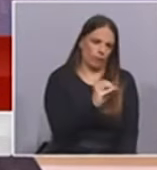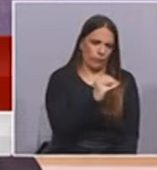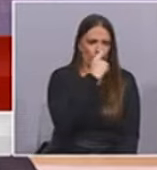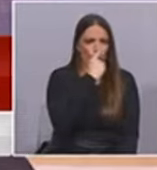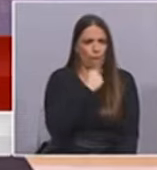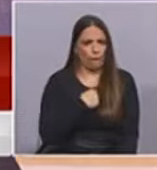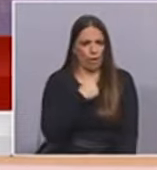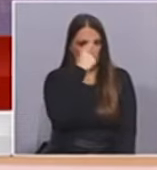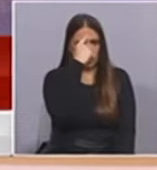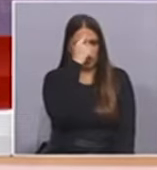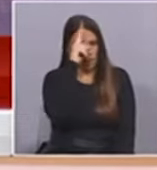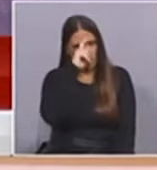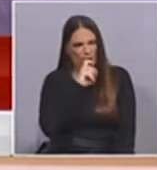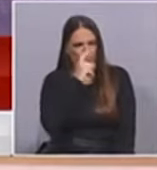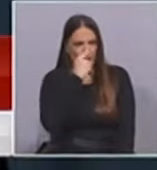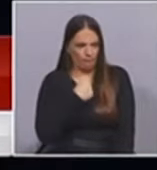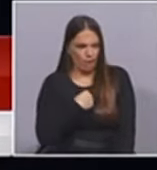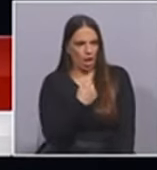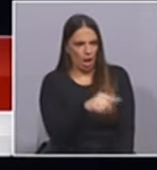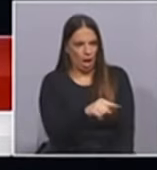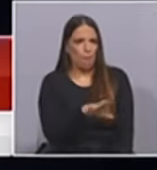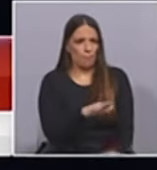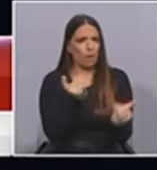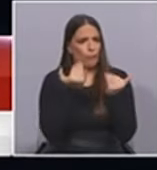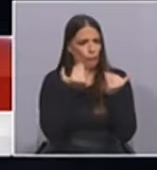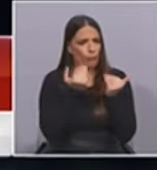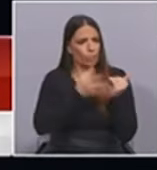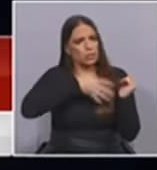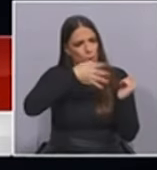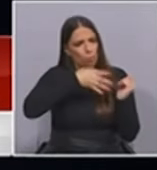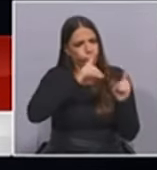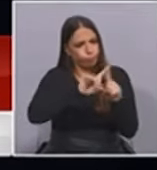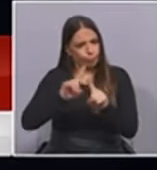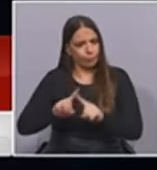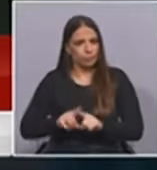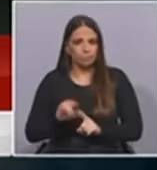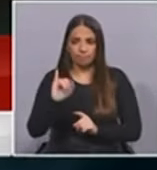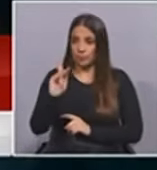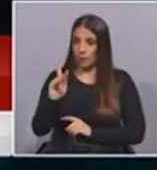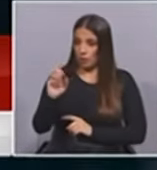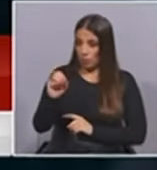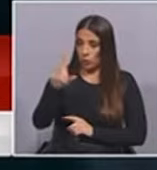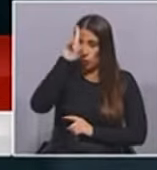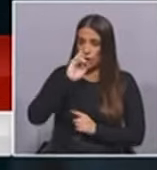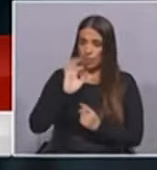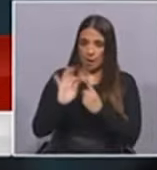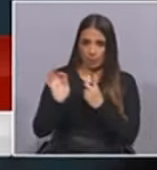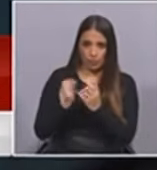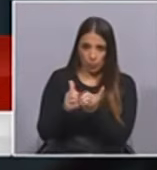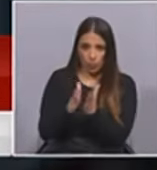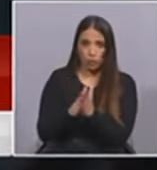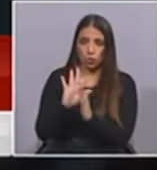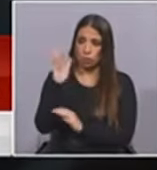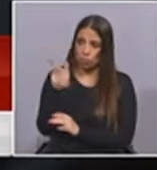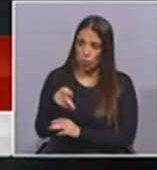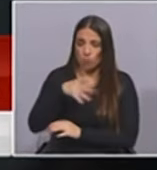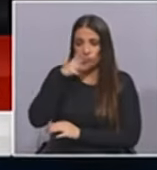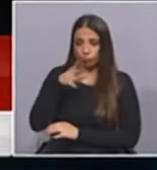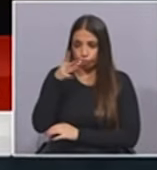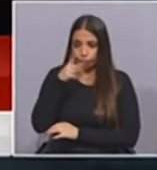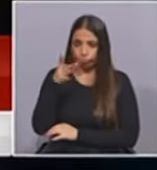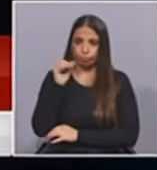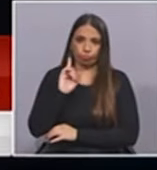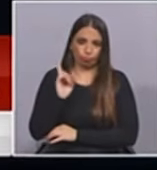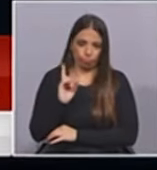o dia do acidente o Lucas não se recordava de todos os pormenores do acidente quando o posto